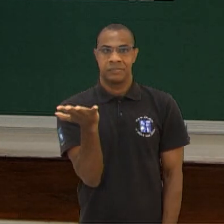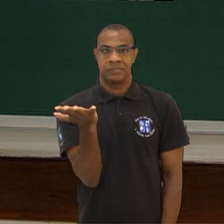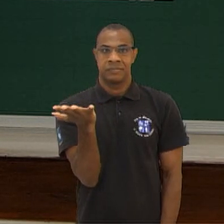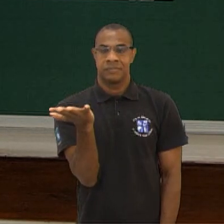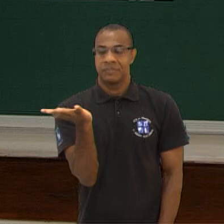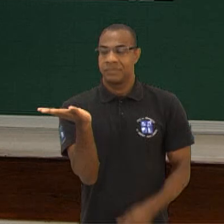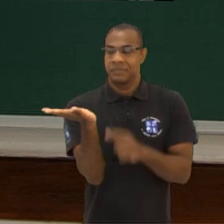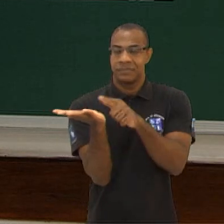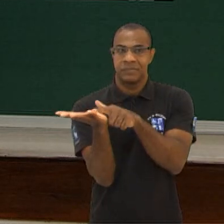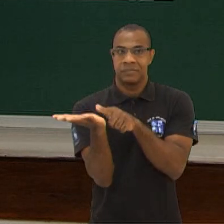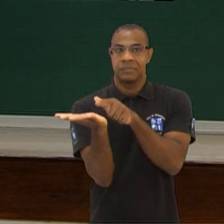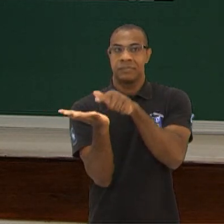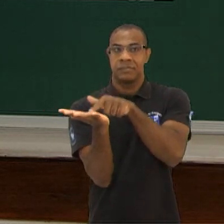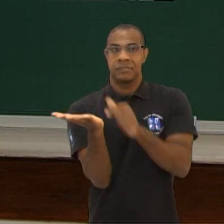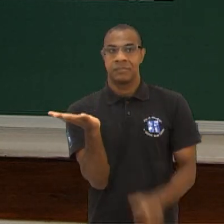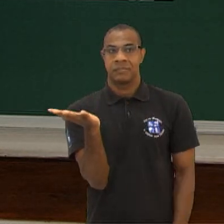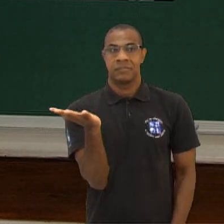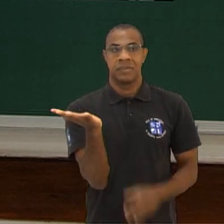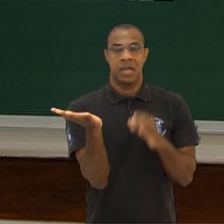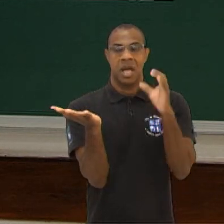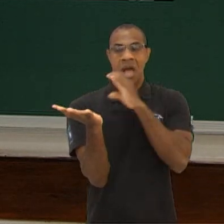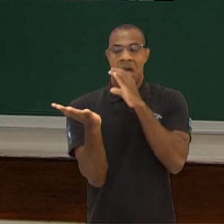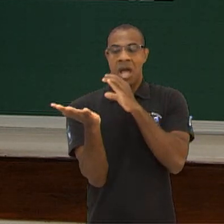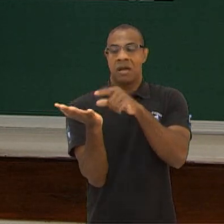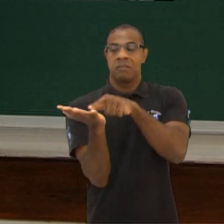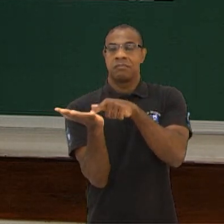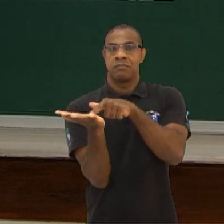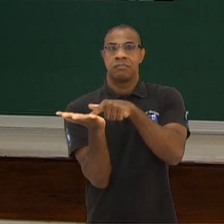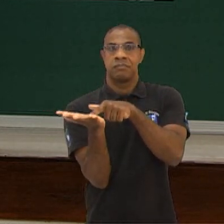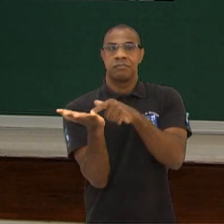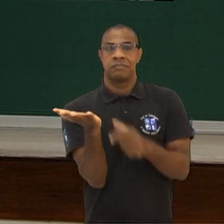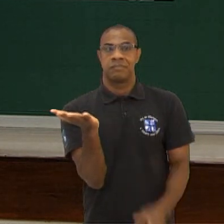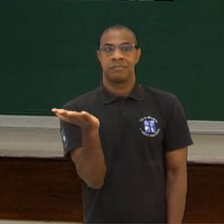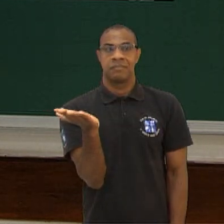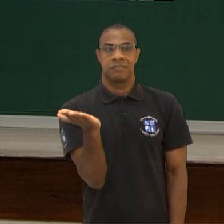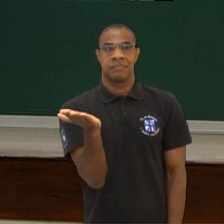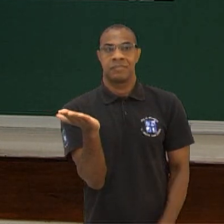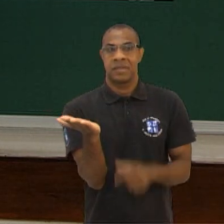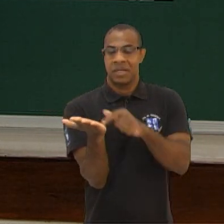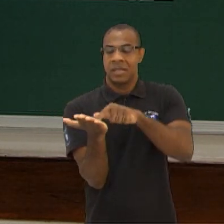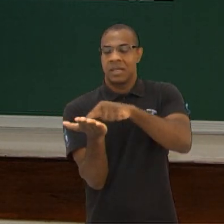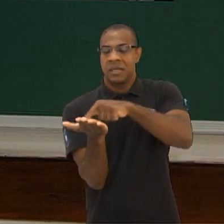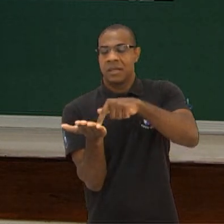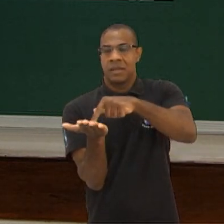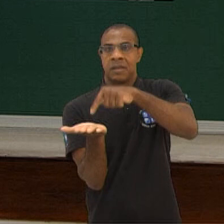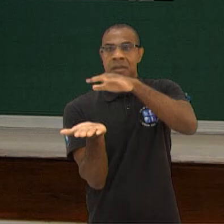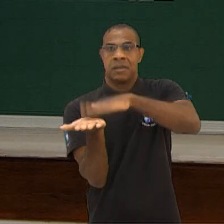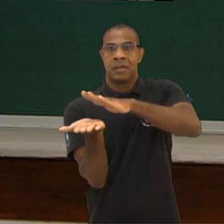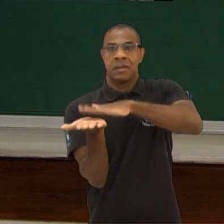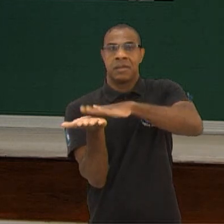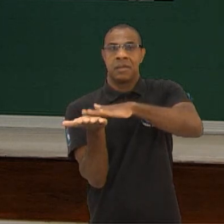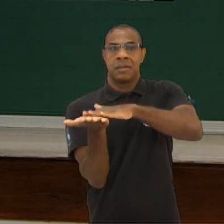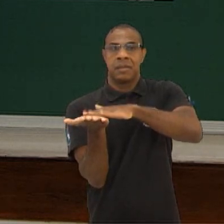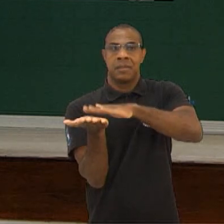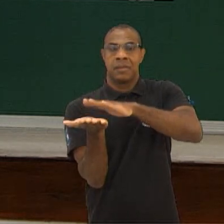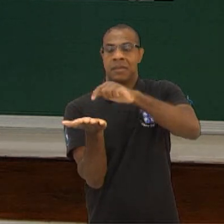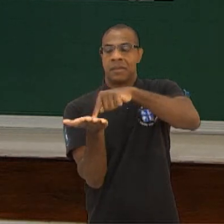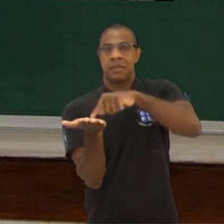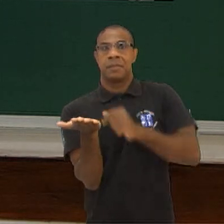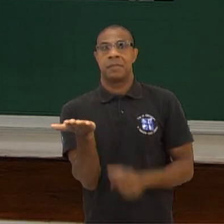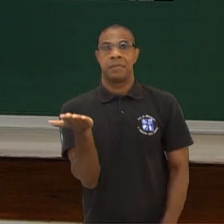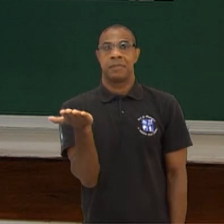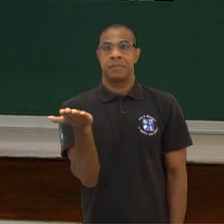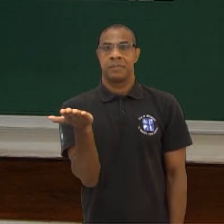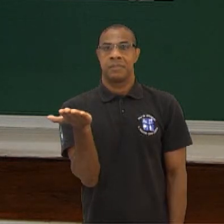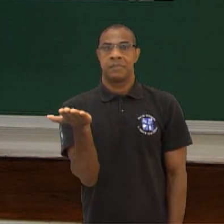Colocou a velocidade na direção do dedão. E agora, olha só, tua palma da mão para dentro da tela,